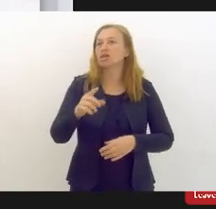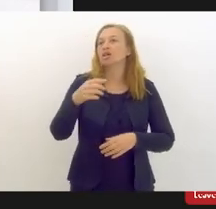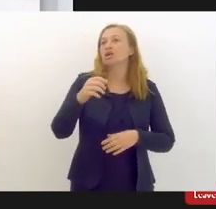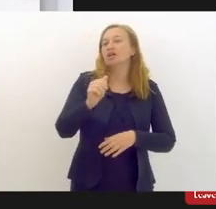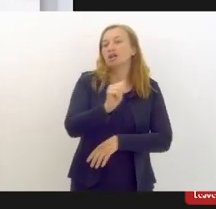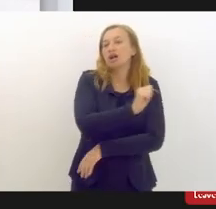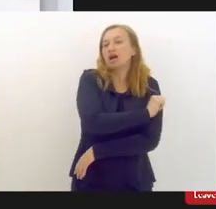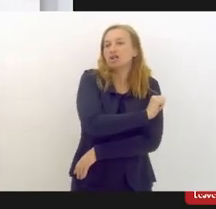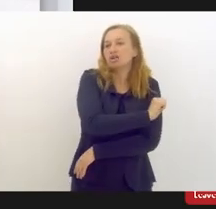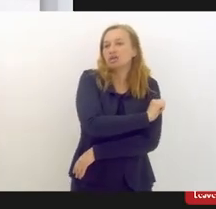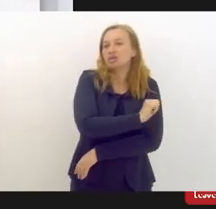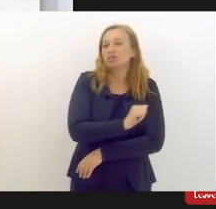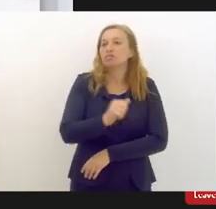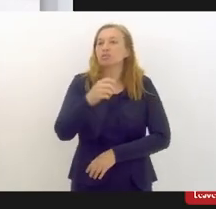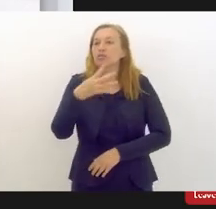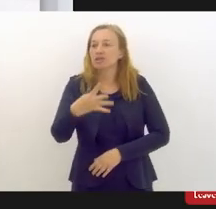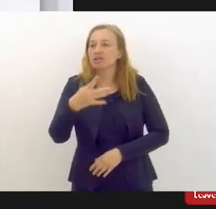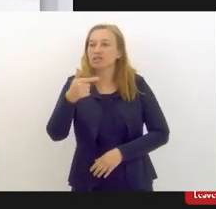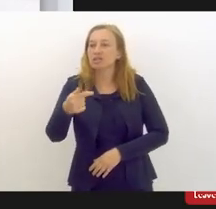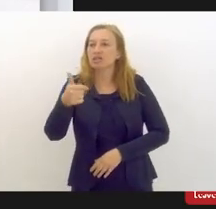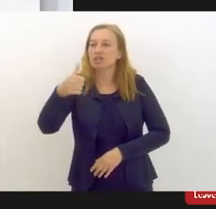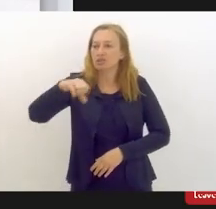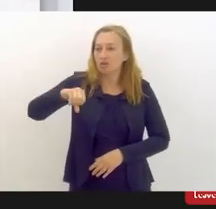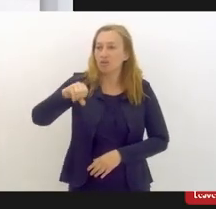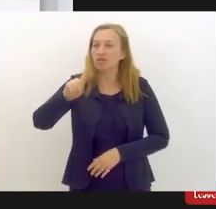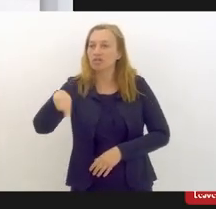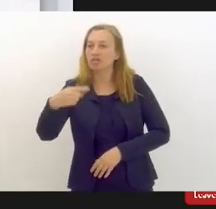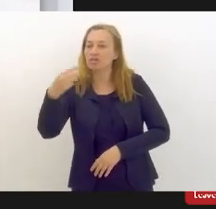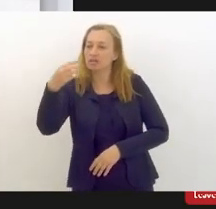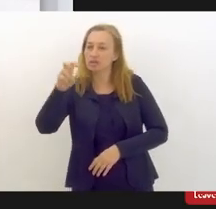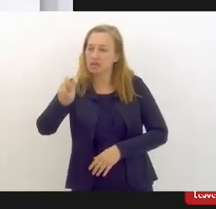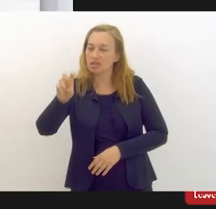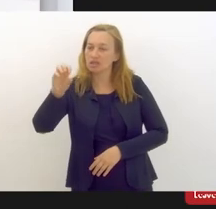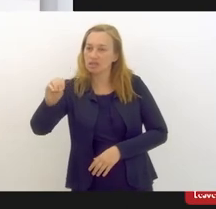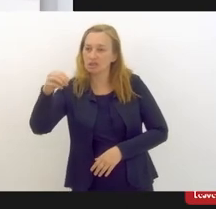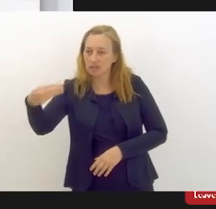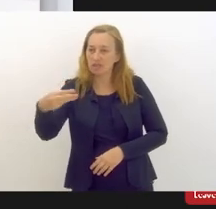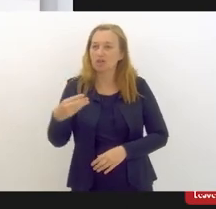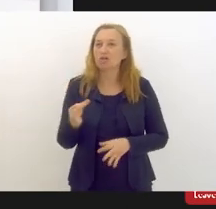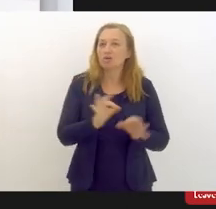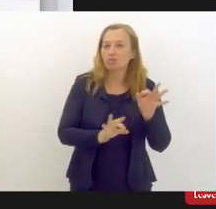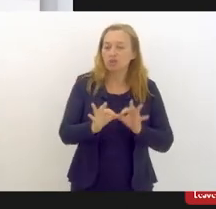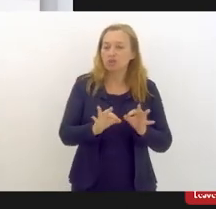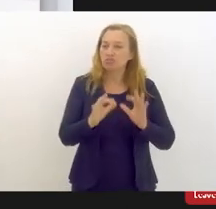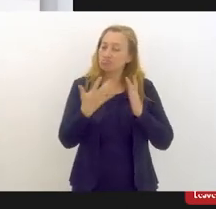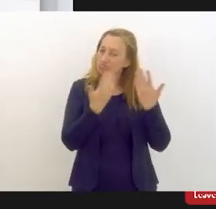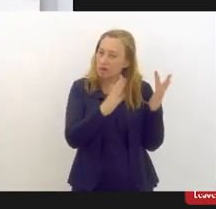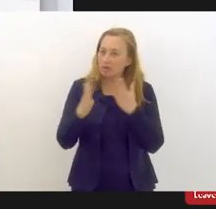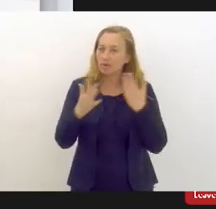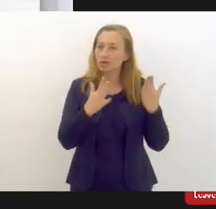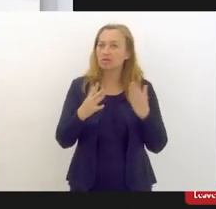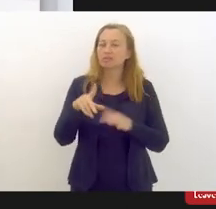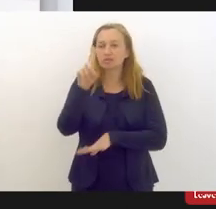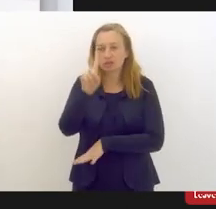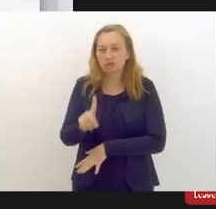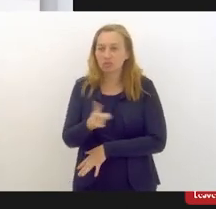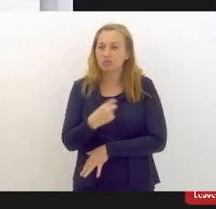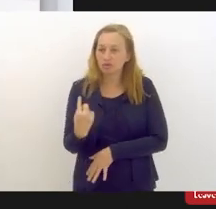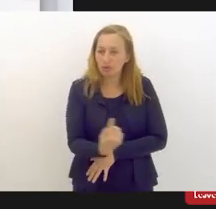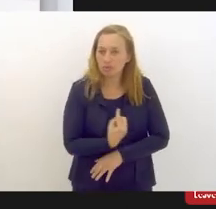479.503 alunos. O projeto tem sido bastante elogiado pelos nossos diretores,